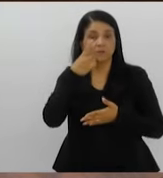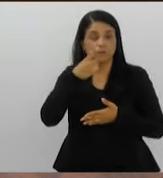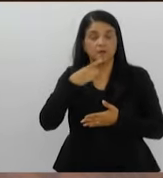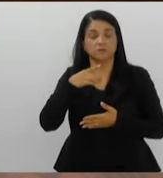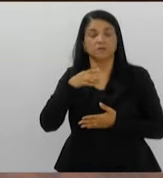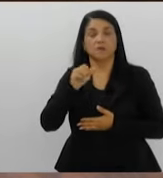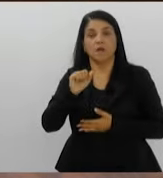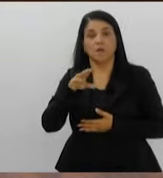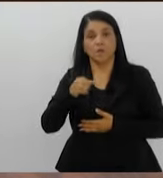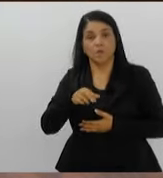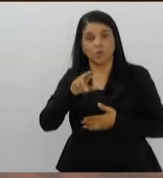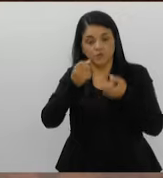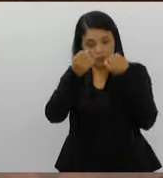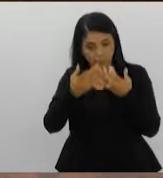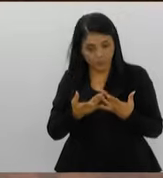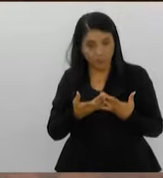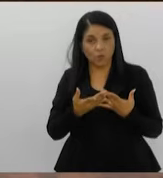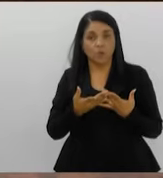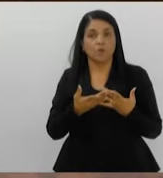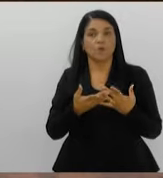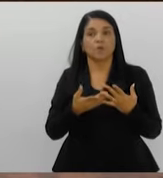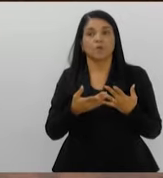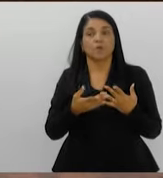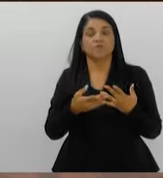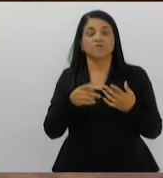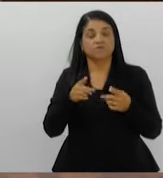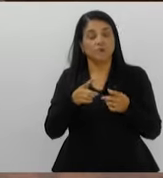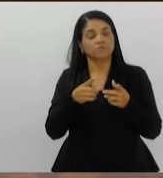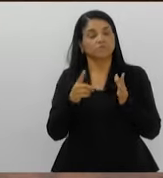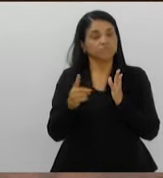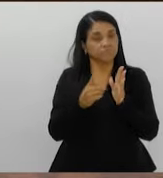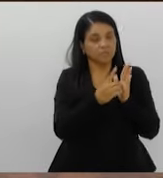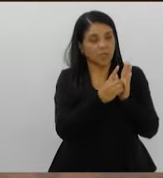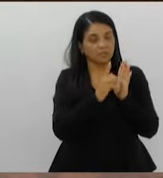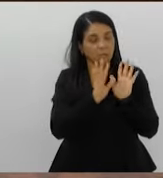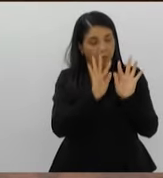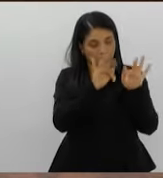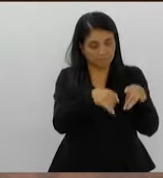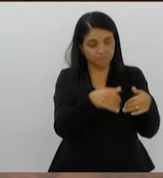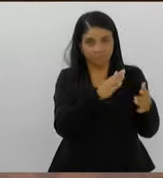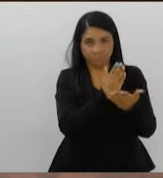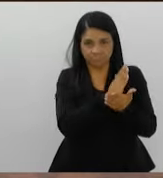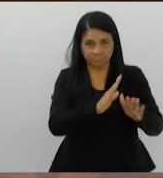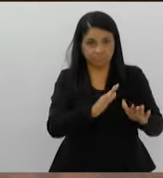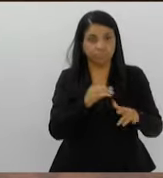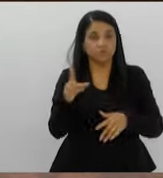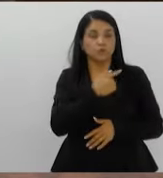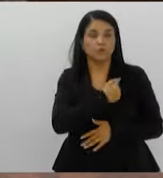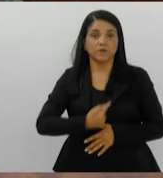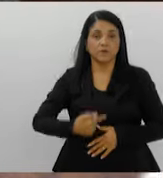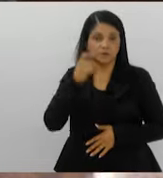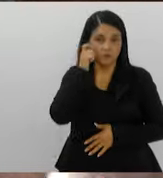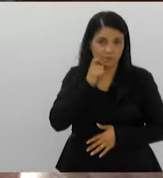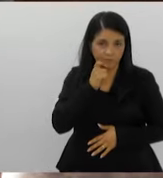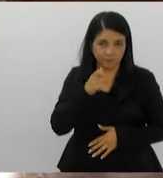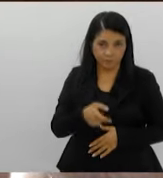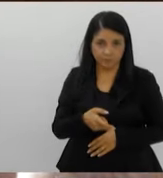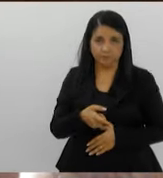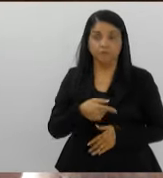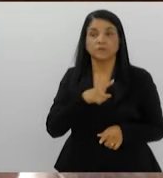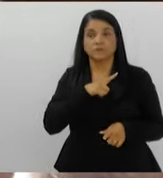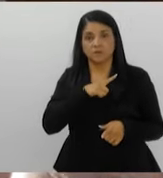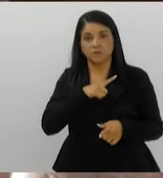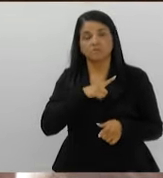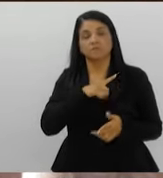Então, vamos levar esse caso do Detro, a extinção, para o governador Cláudio Castro, porque deve ter